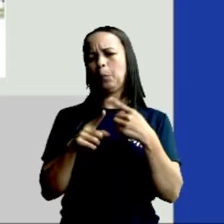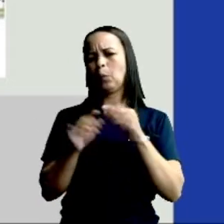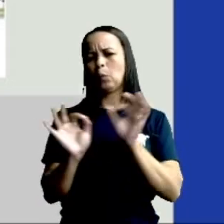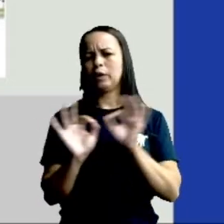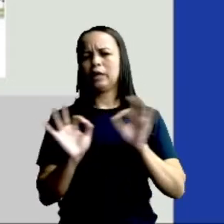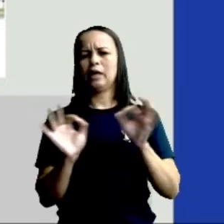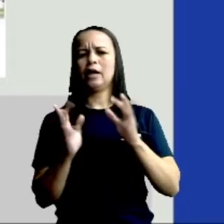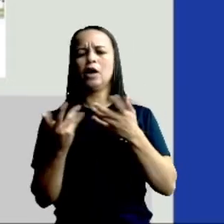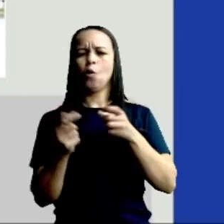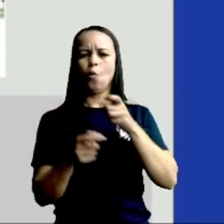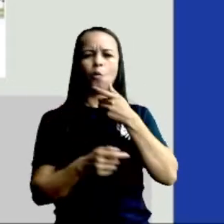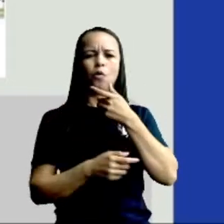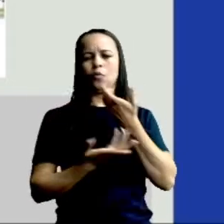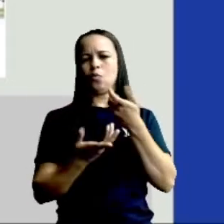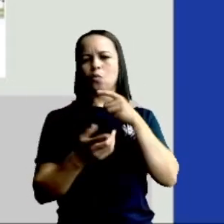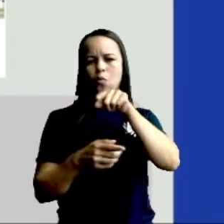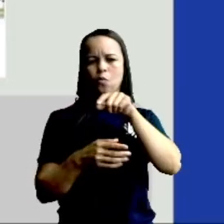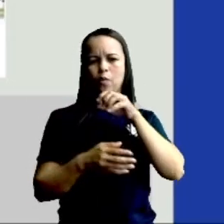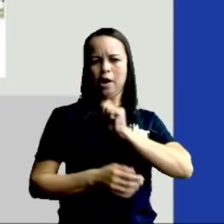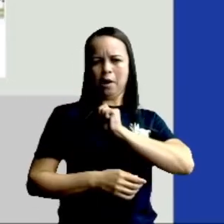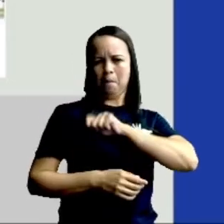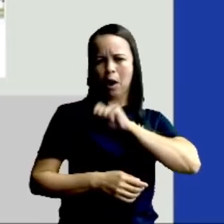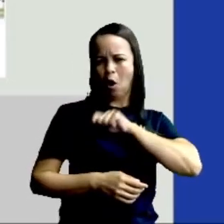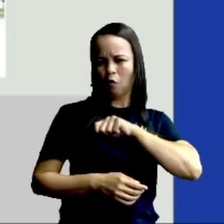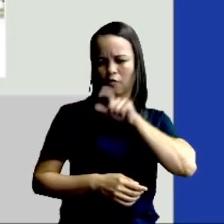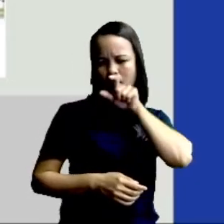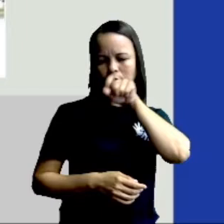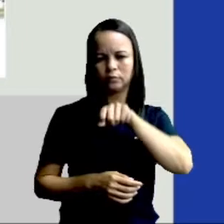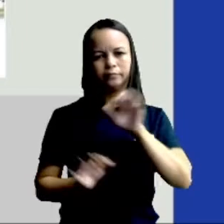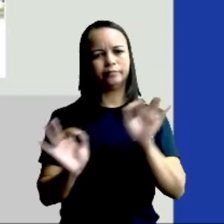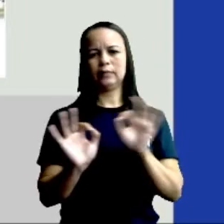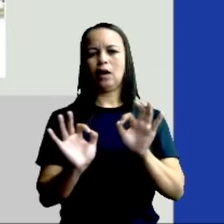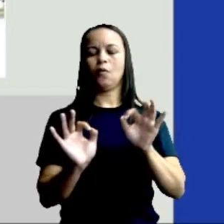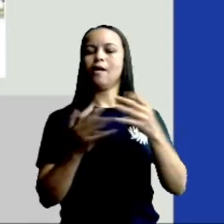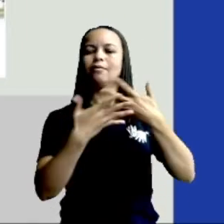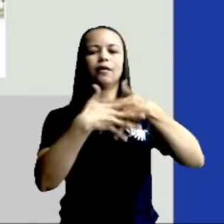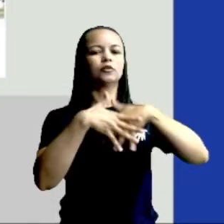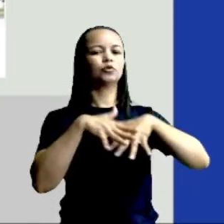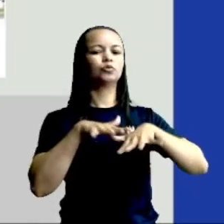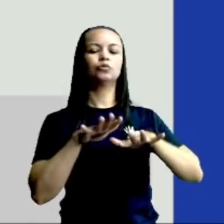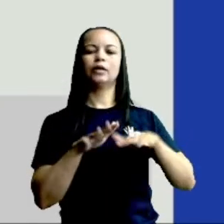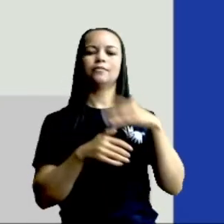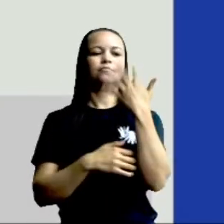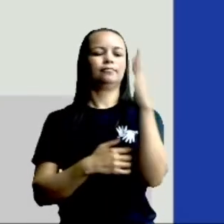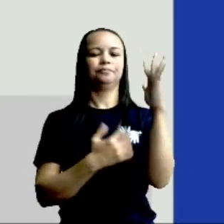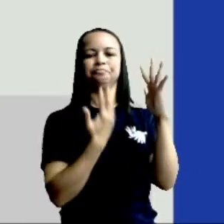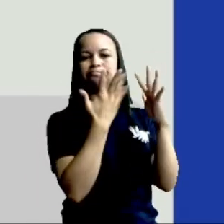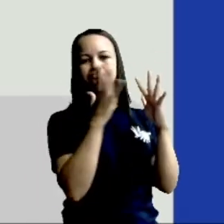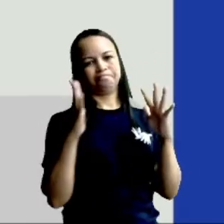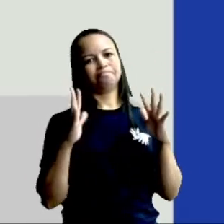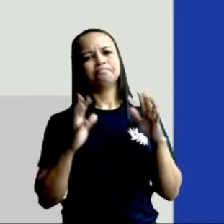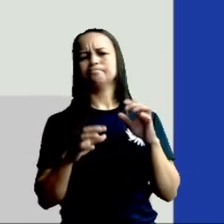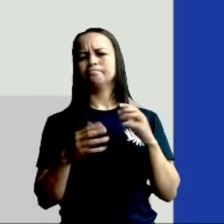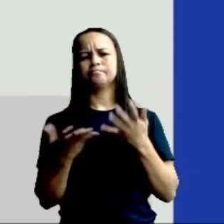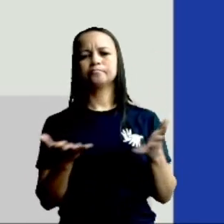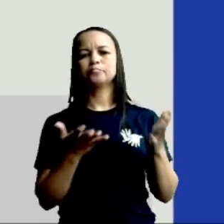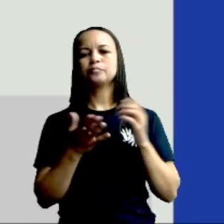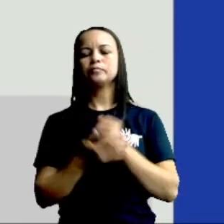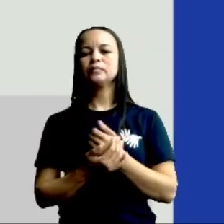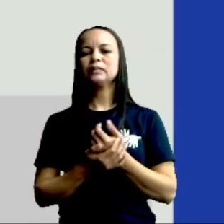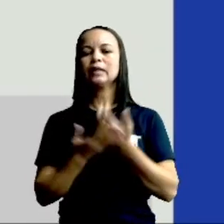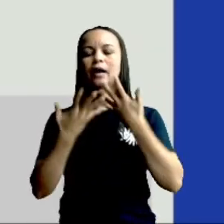o martim pescador é malvado, não, gente. É a natureza. Isso é natural. Isso é o que a gente